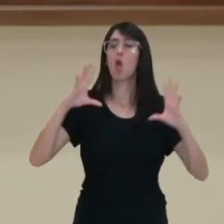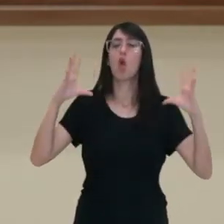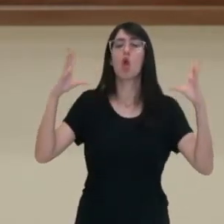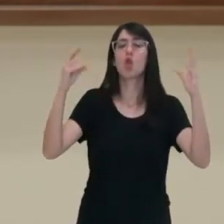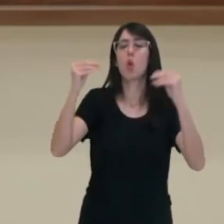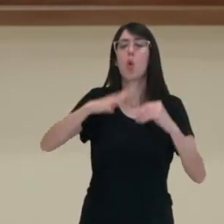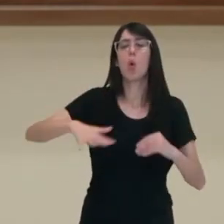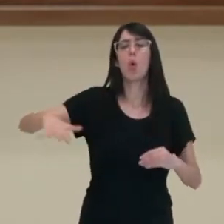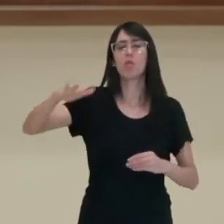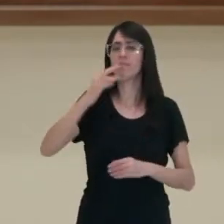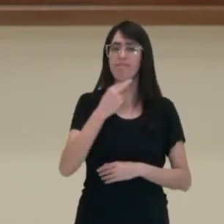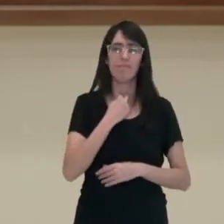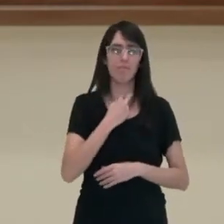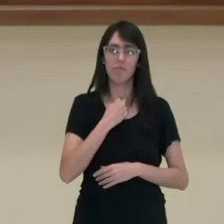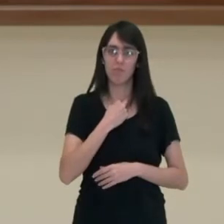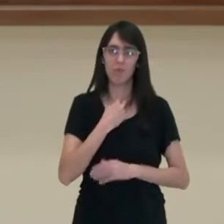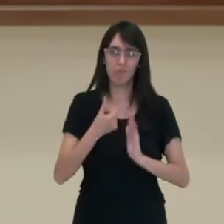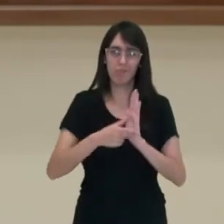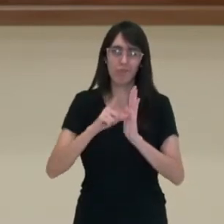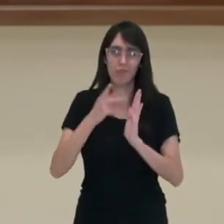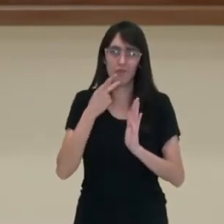como eu disse anteriormente.